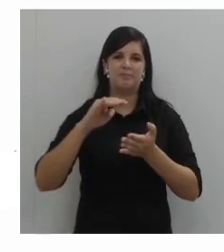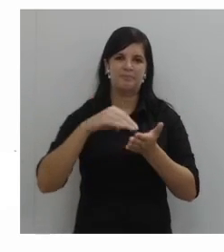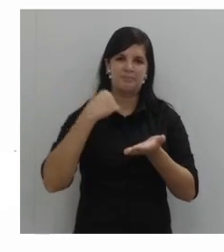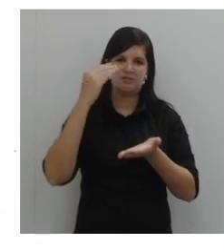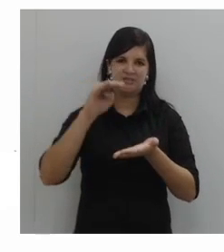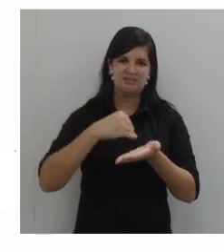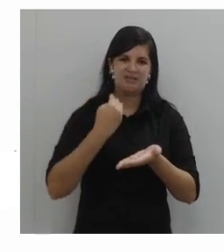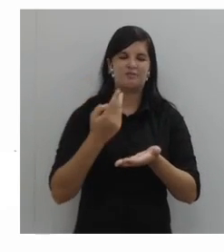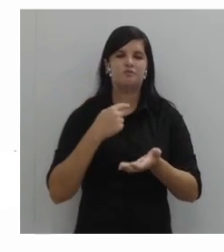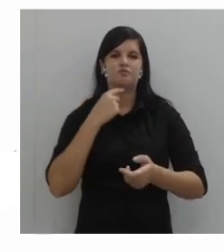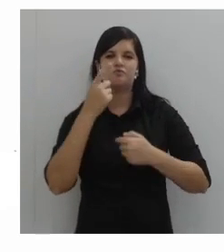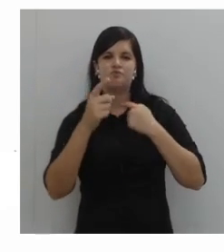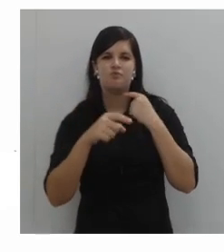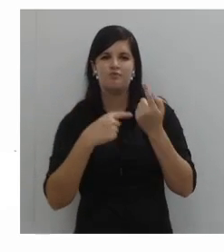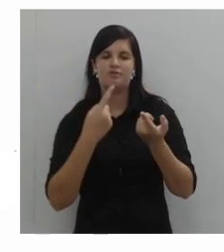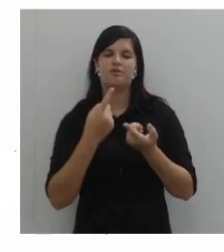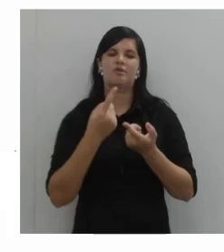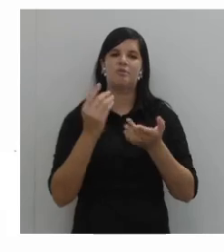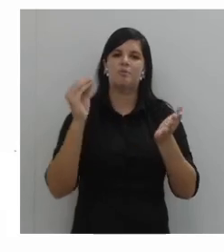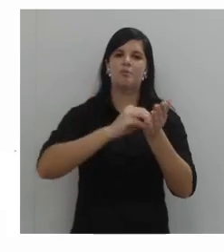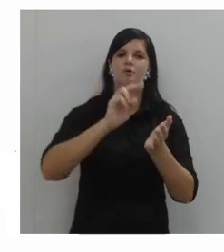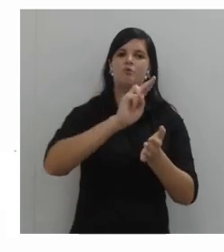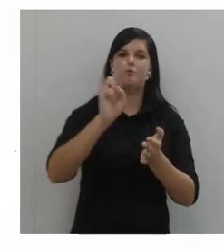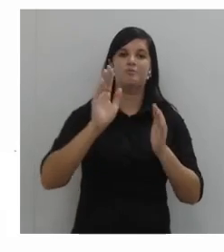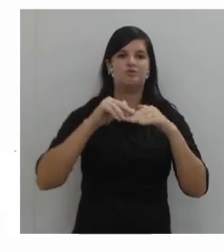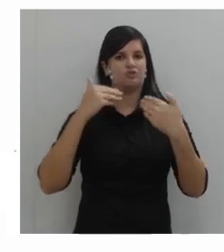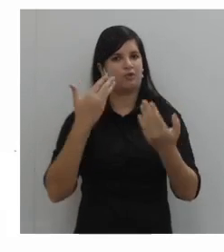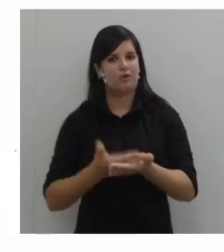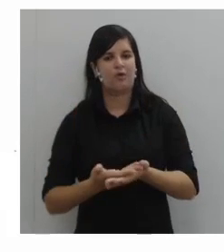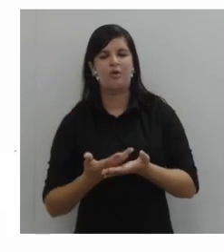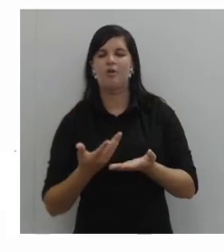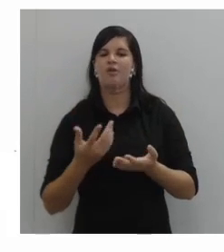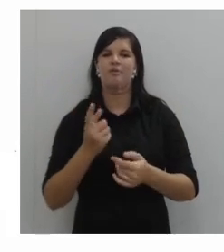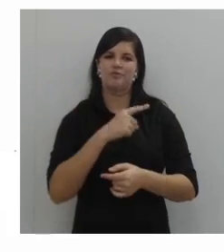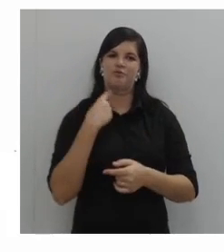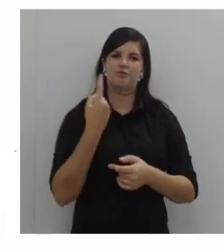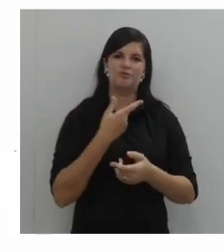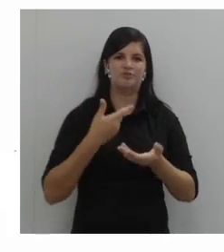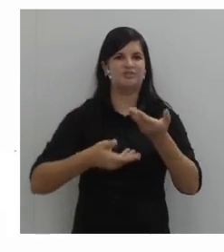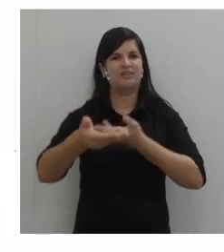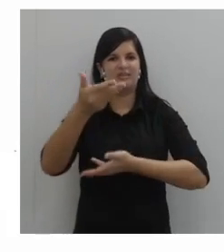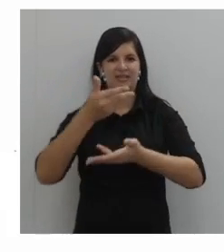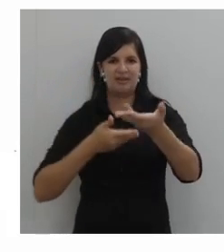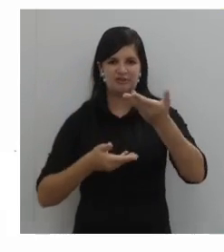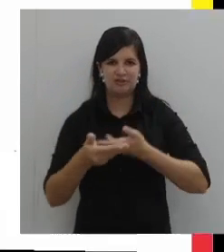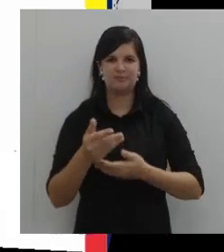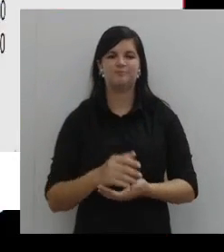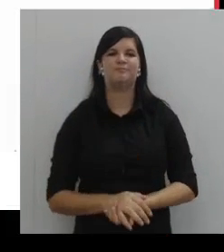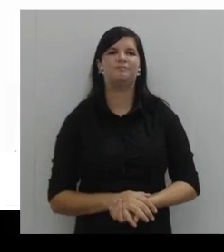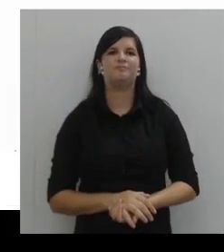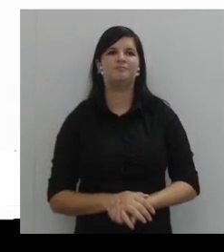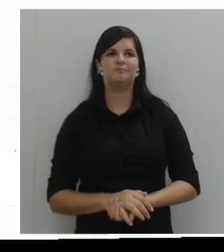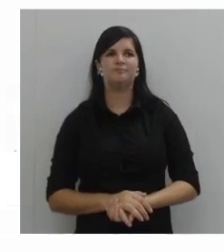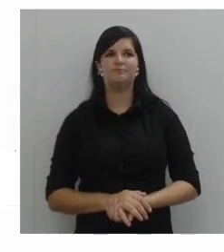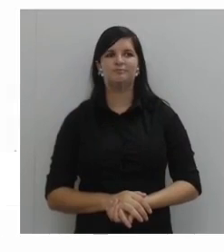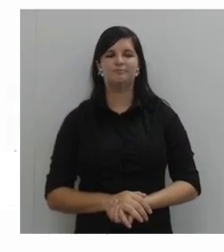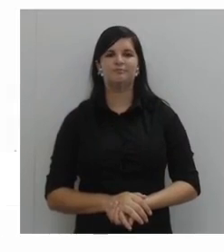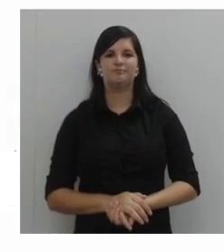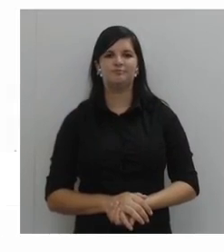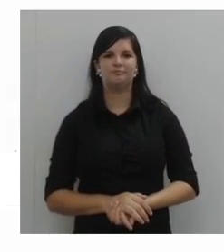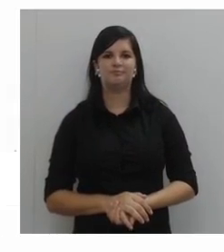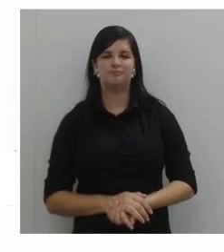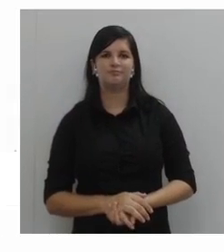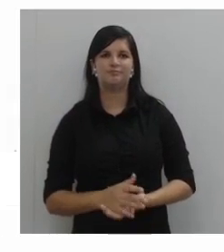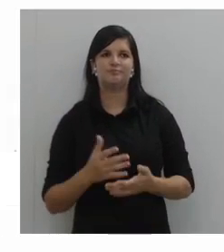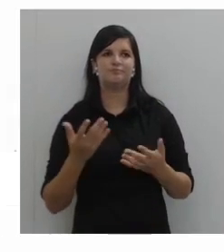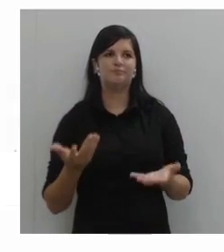participar, manda a tua dúvida à escola onde você estuda e a gente vai interagindo aqui com vocês. Vamos para mais uma aqui. Então, vejam essa